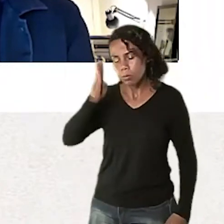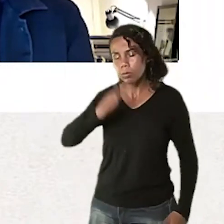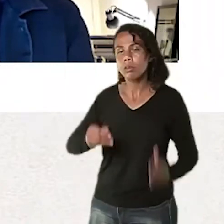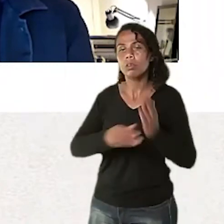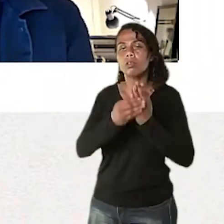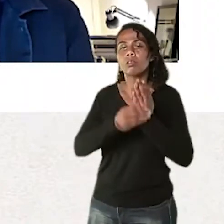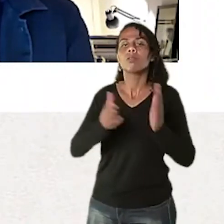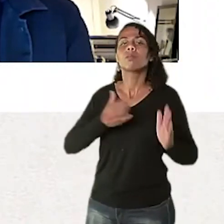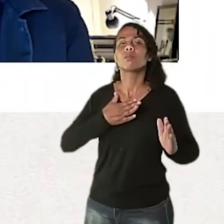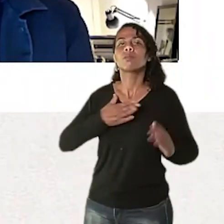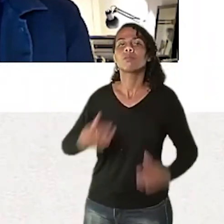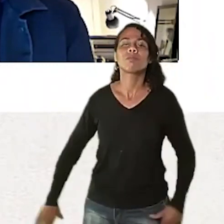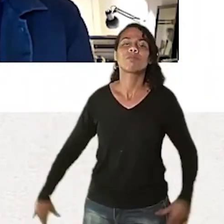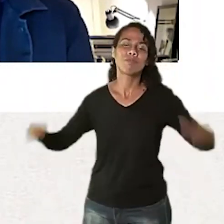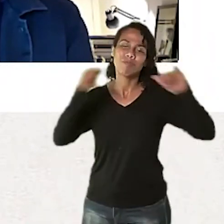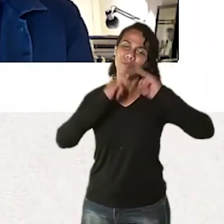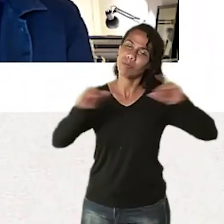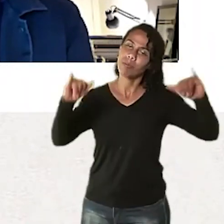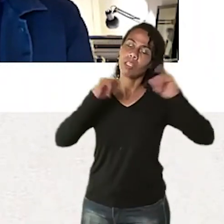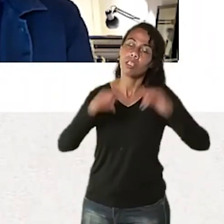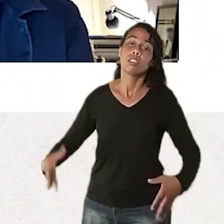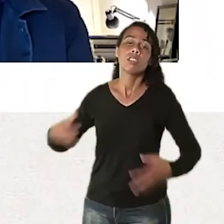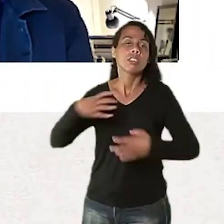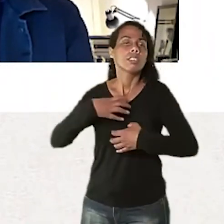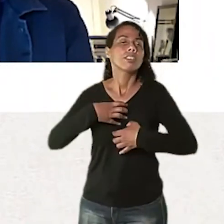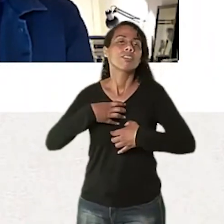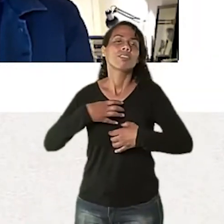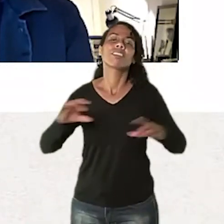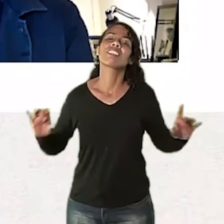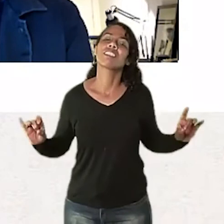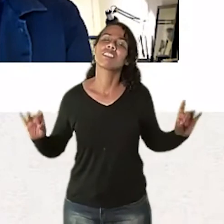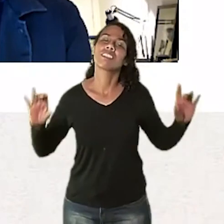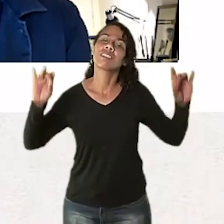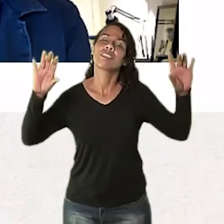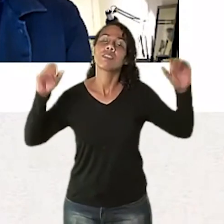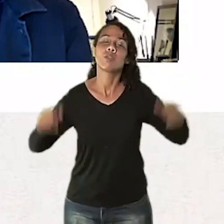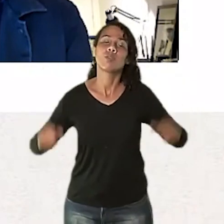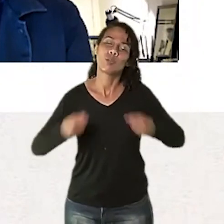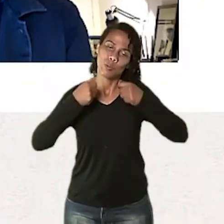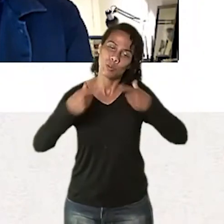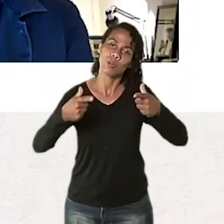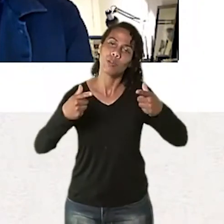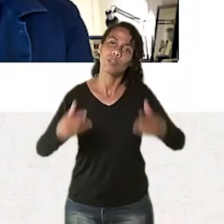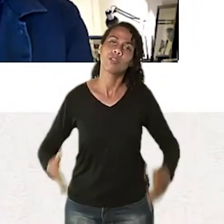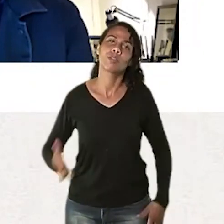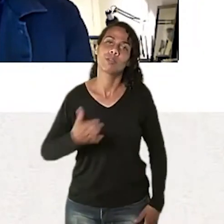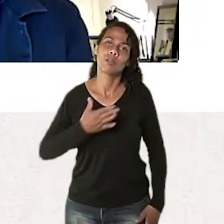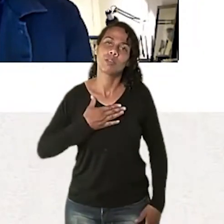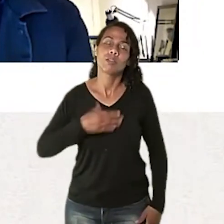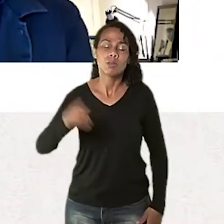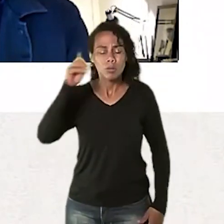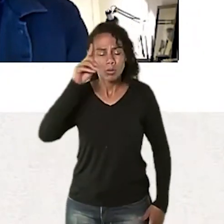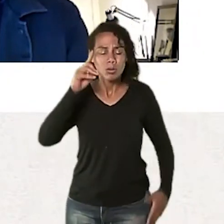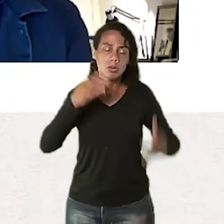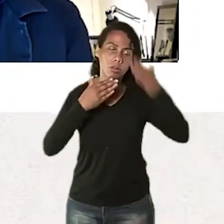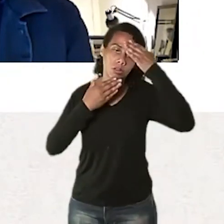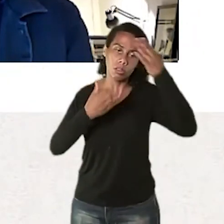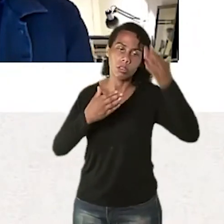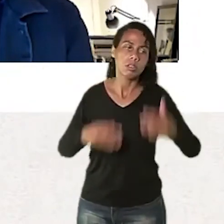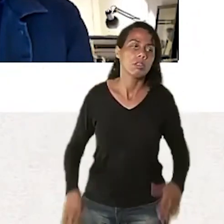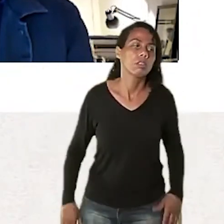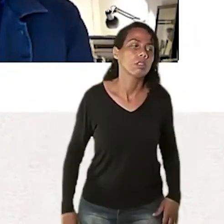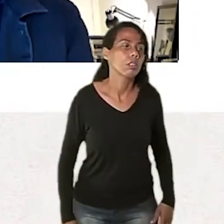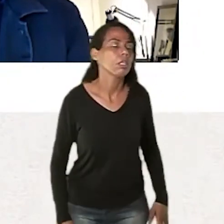esse título e com tudo que tem nele, é um privilégio. Assim, eu me considero muito sortudo e agradeço todo dia. Muito obrigado. Eu agradeço também aqui a minha equipe,